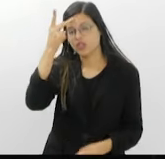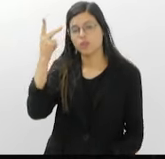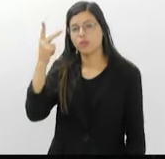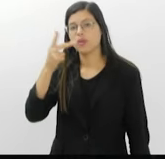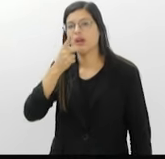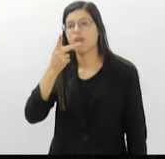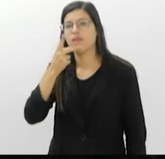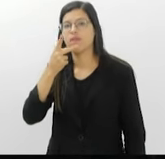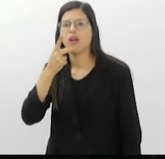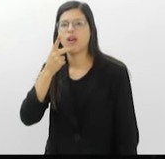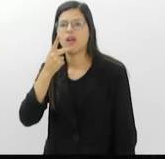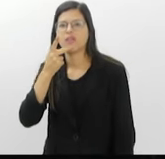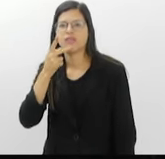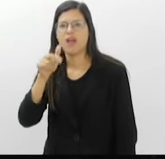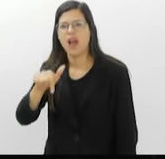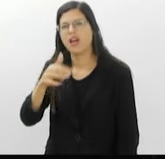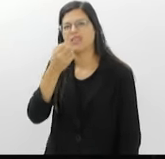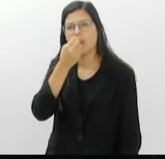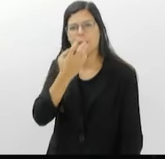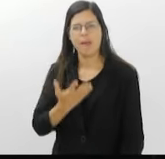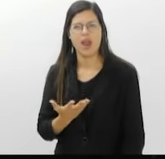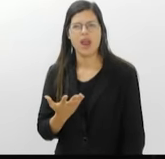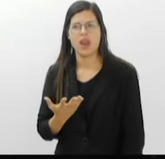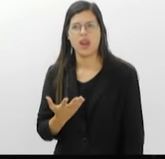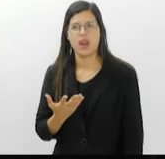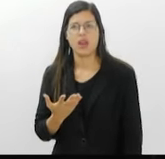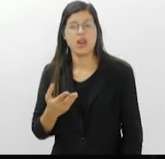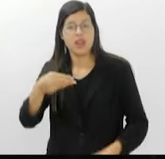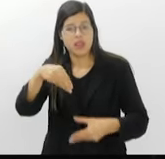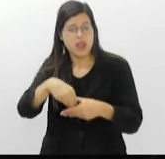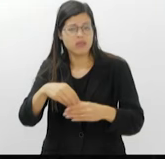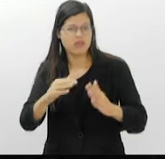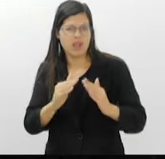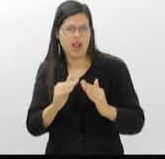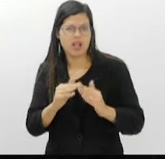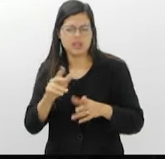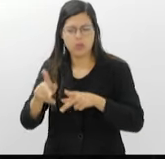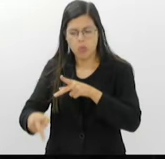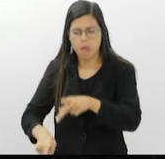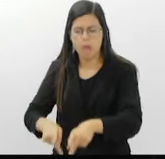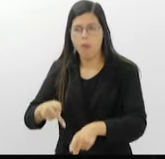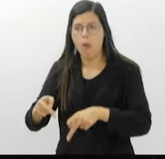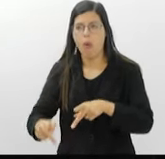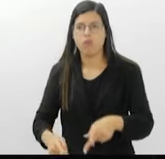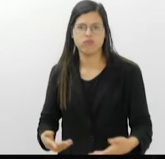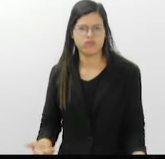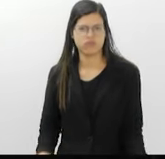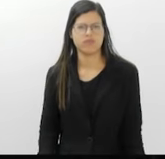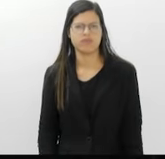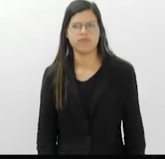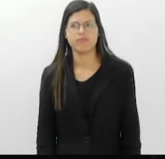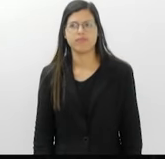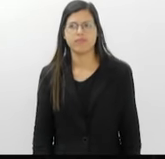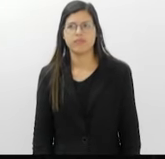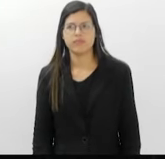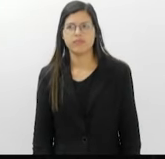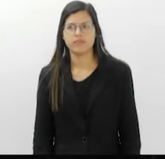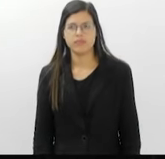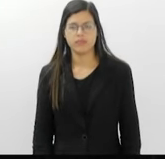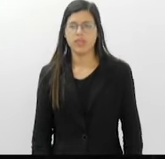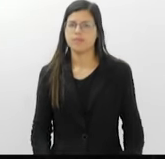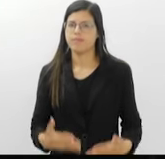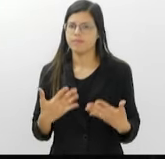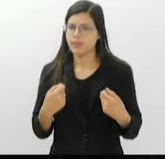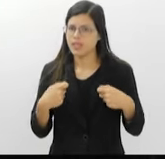bem, levando isso para dentro da sua casa e dentro da casa de pessoas alheias. Então, gente,